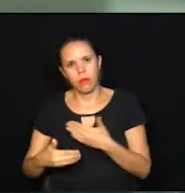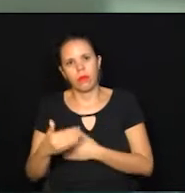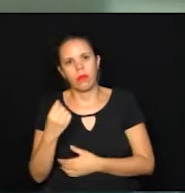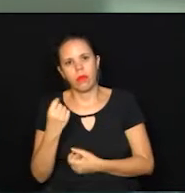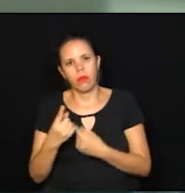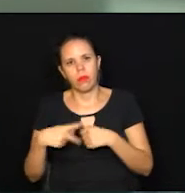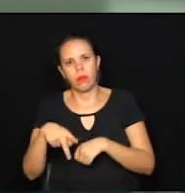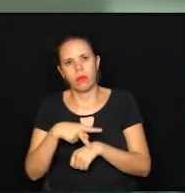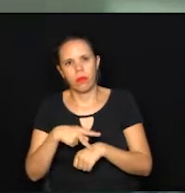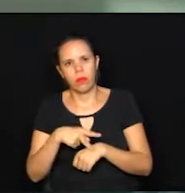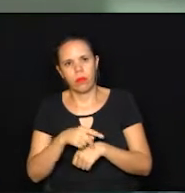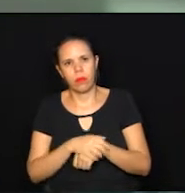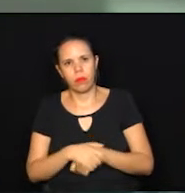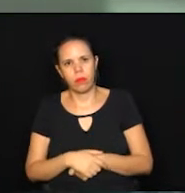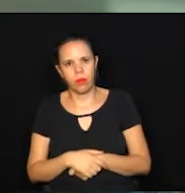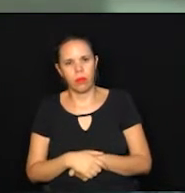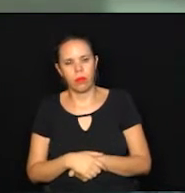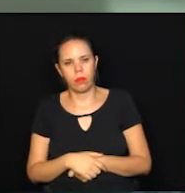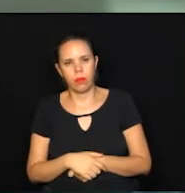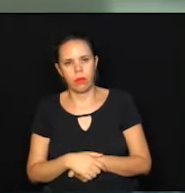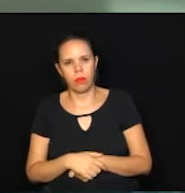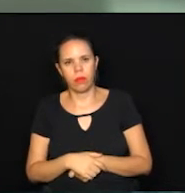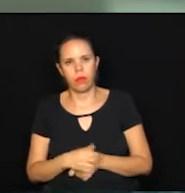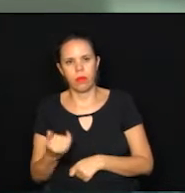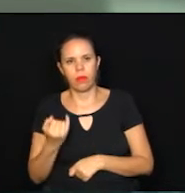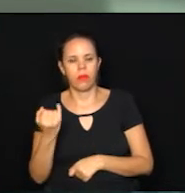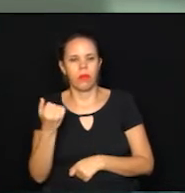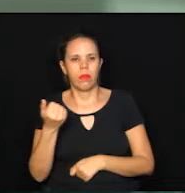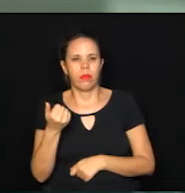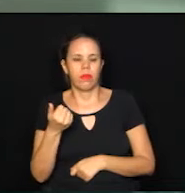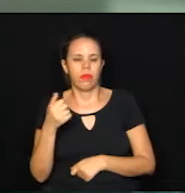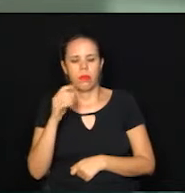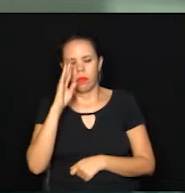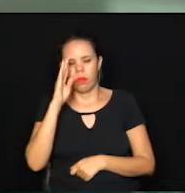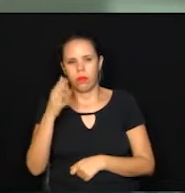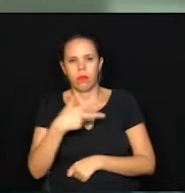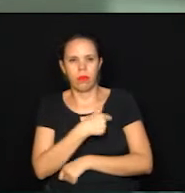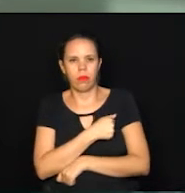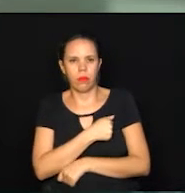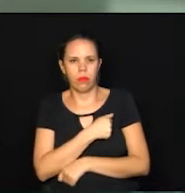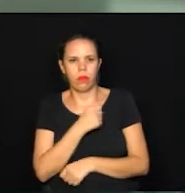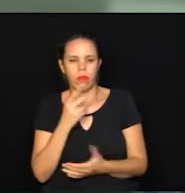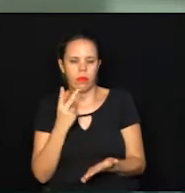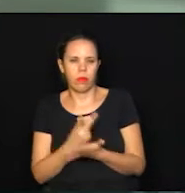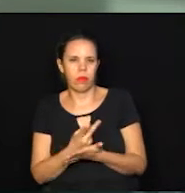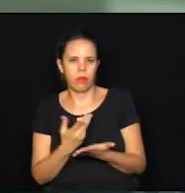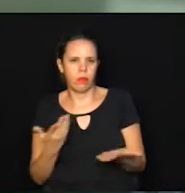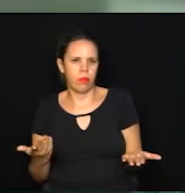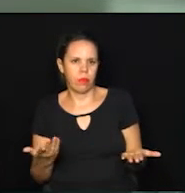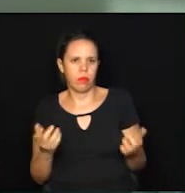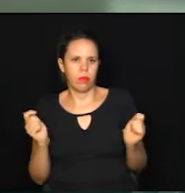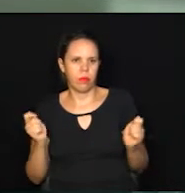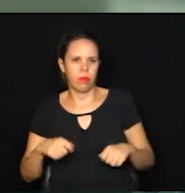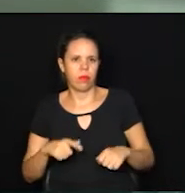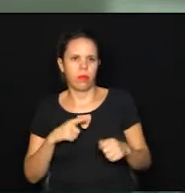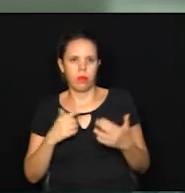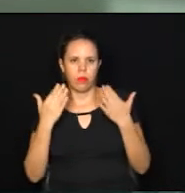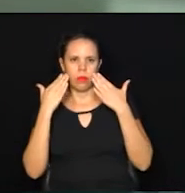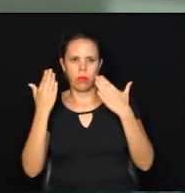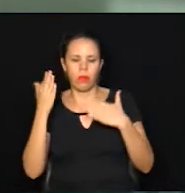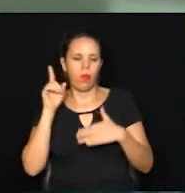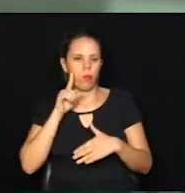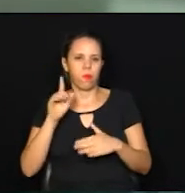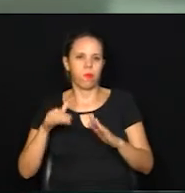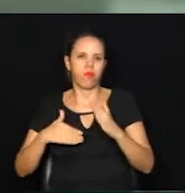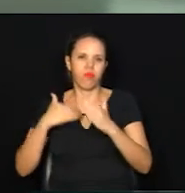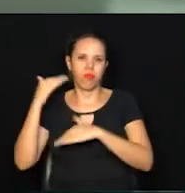dos países pioneiros na vacinação, até mesmo podendo estar à frente dos